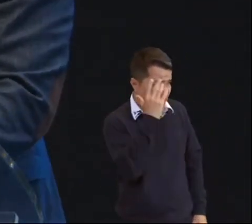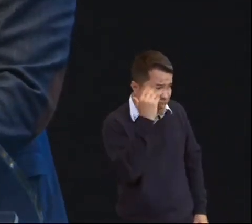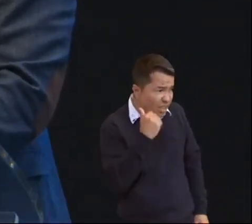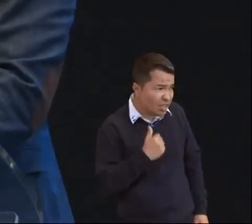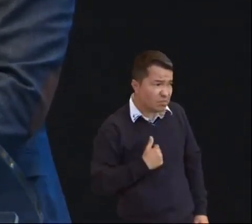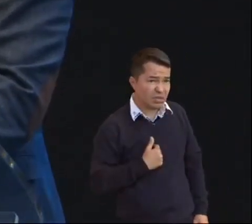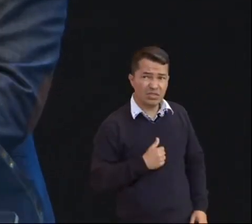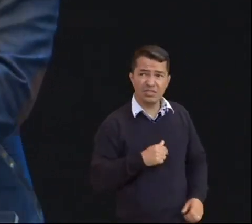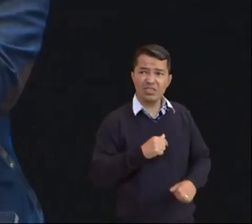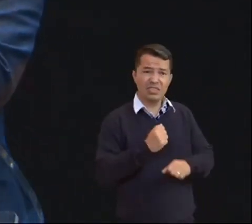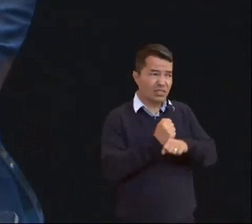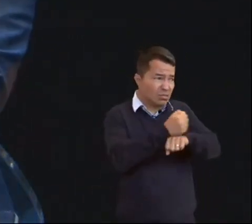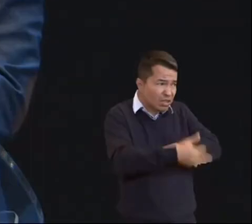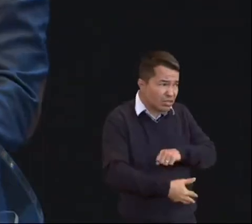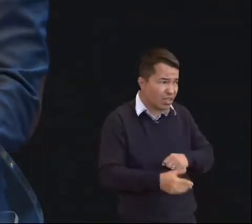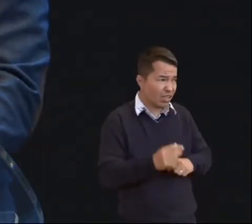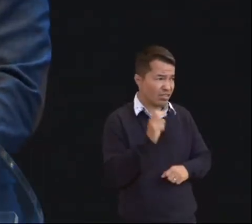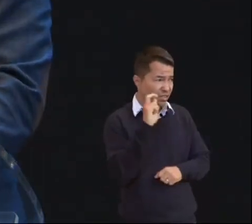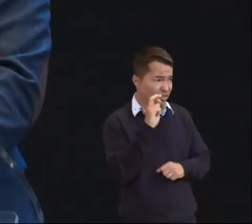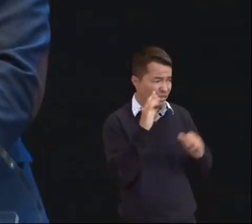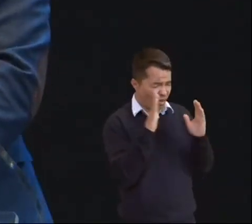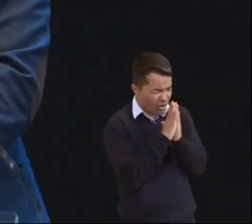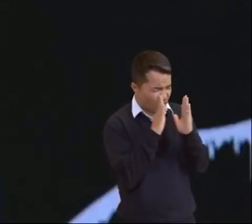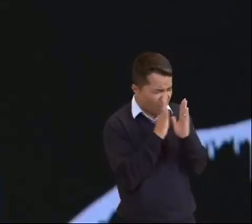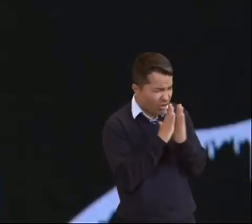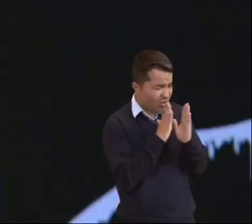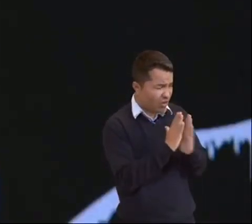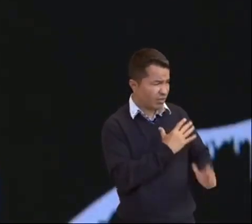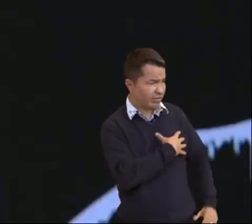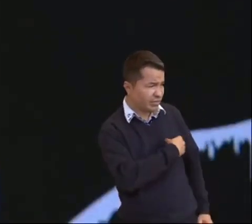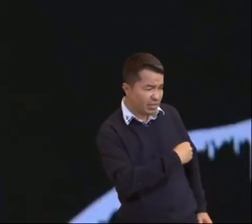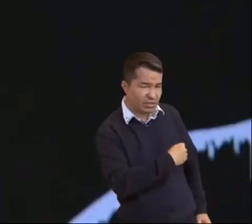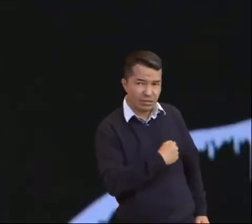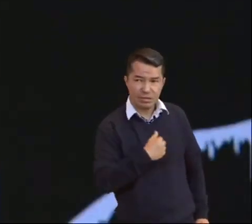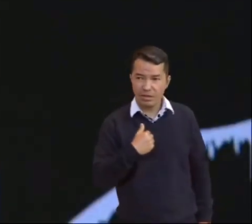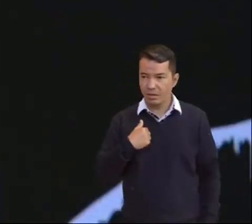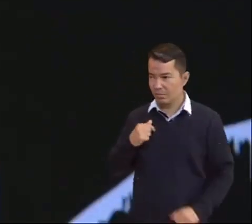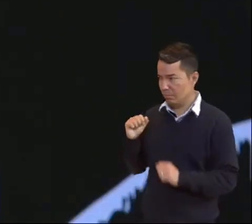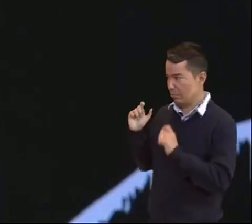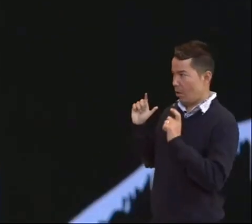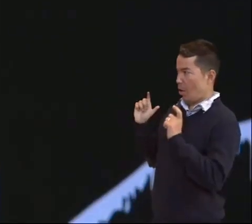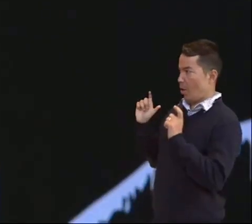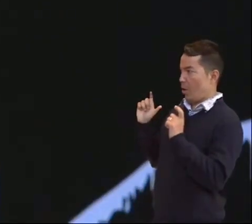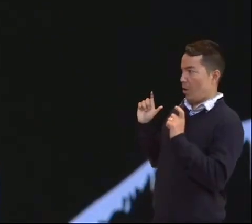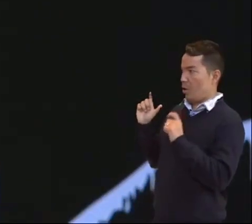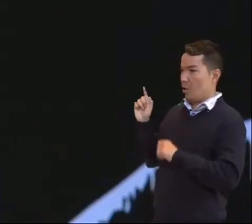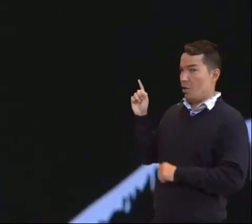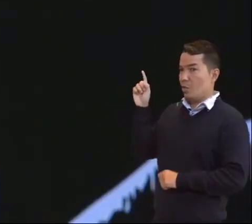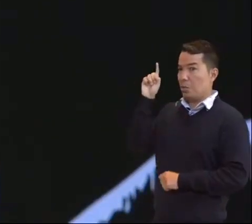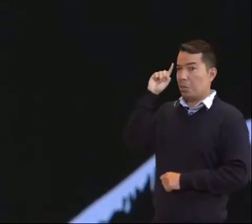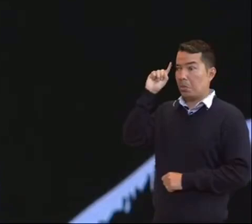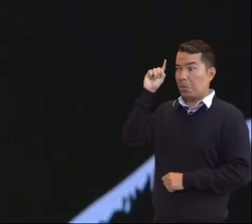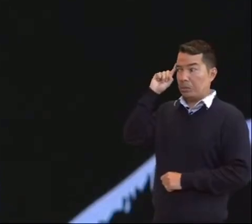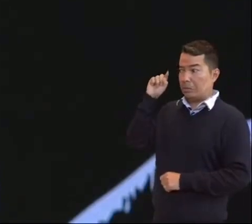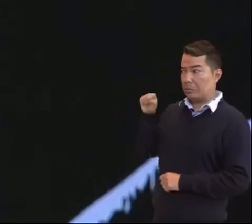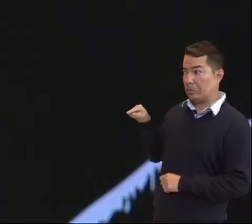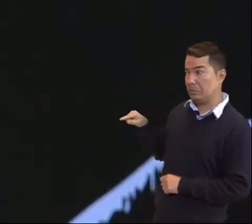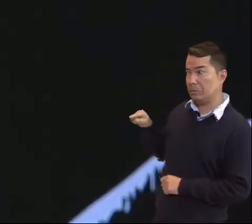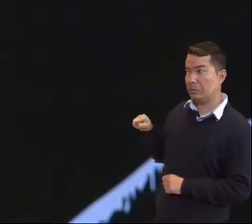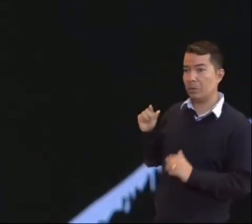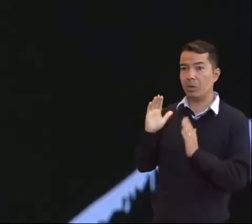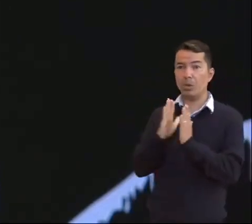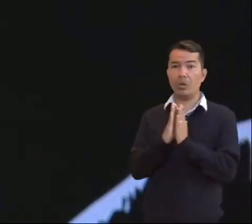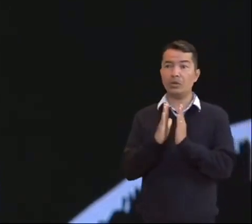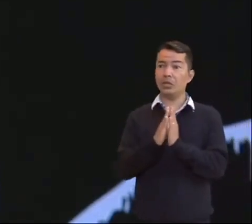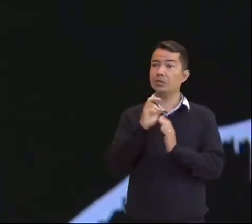todo dia, 5 horas da manhã, e ele orava pelo seu filho. Todo dia. E eu lembro do dia,